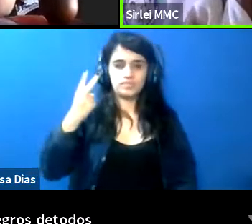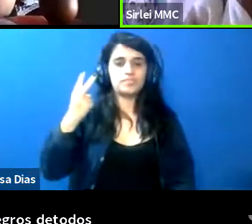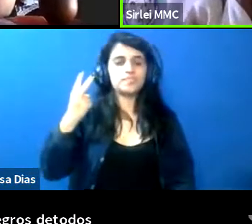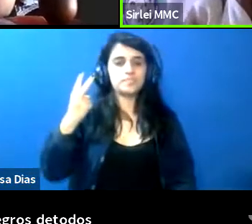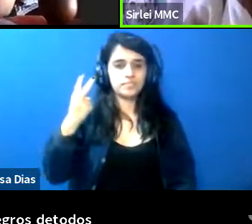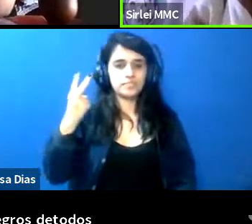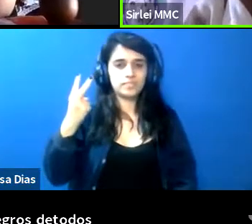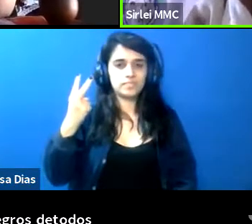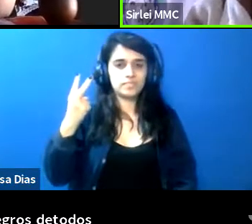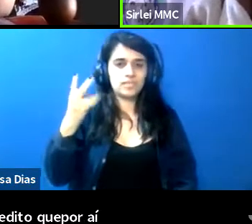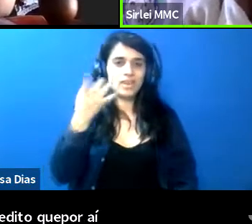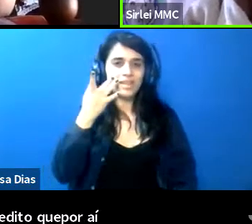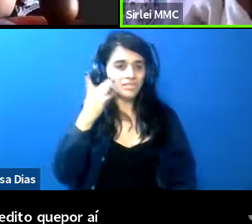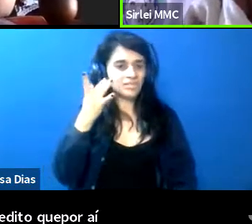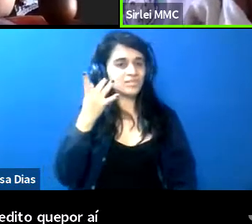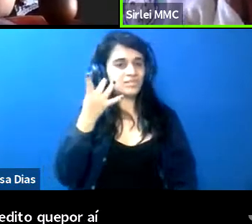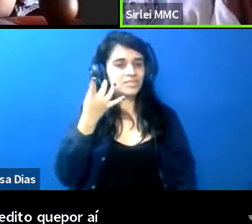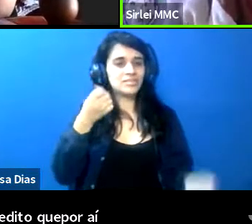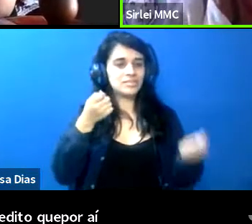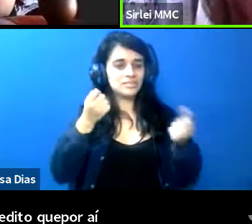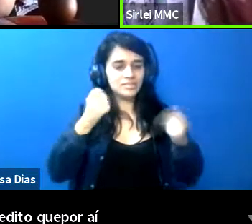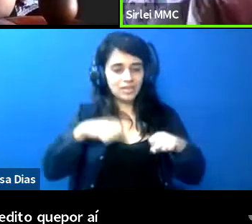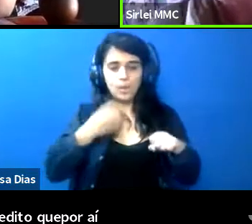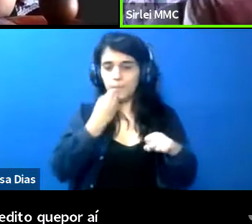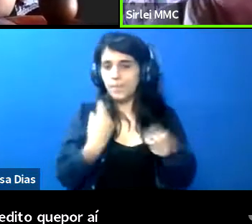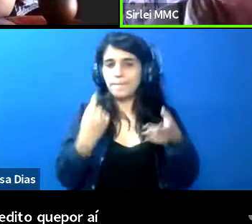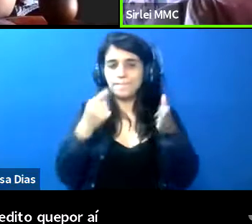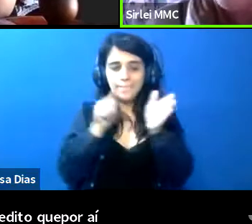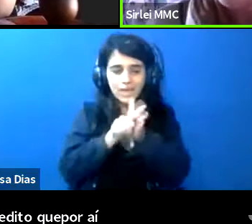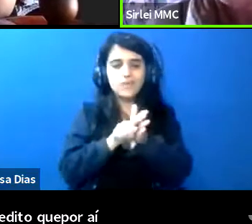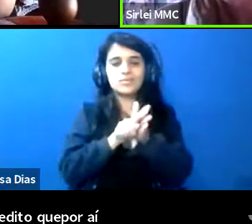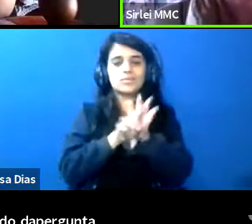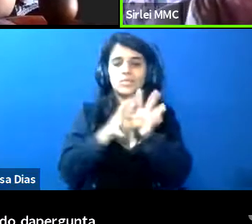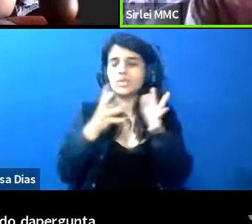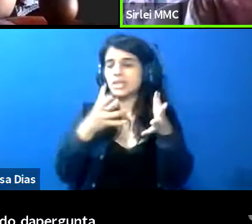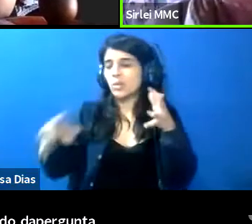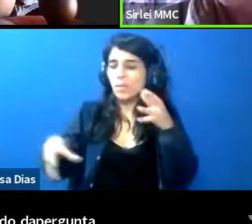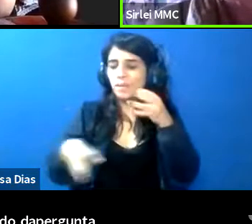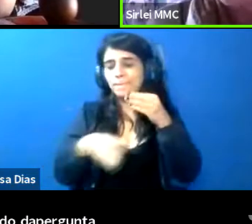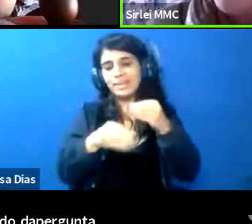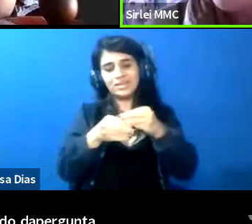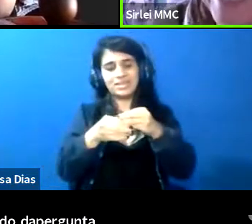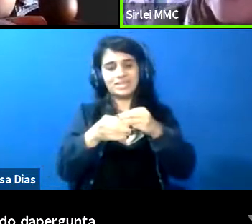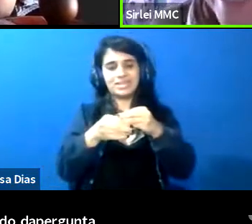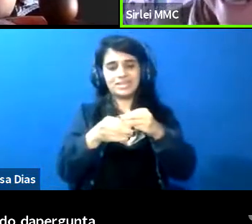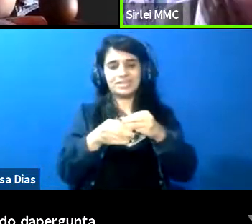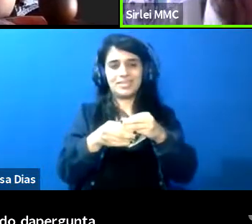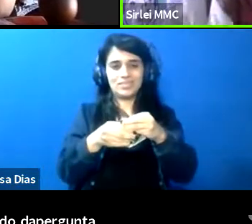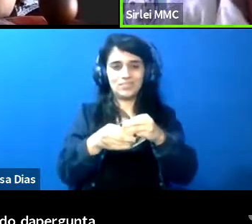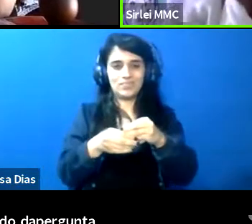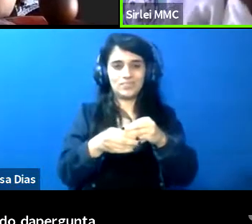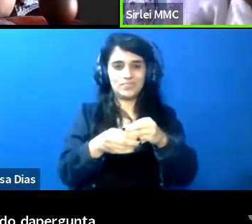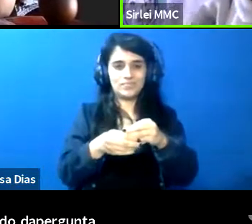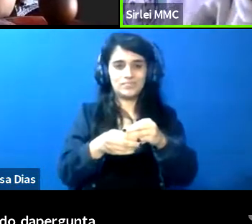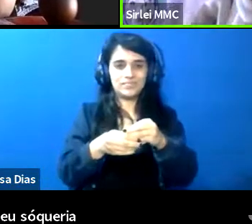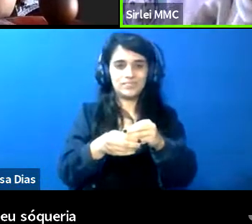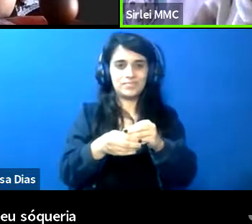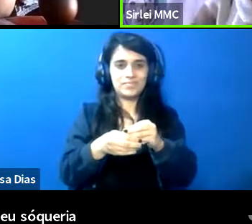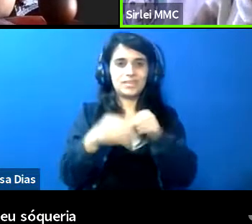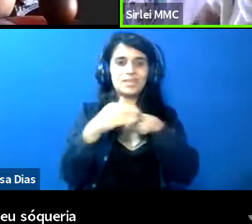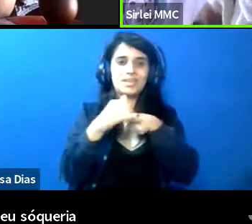da pergunta feita, e que eu só queria complementar aí a bela colocação da querida Leia.